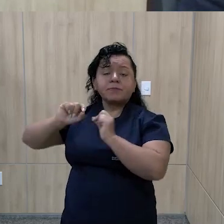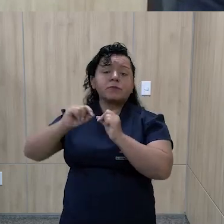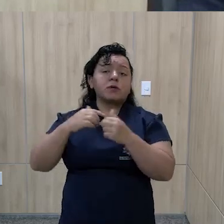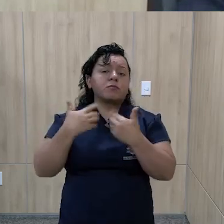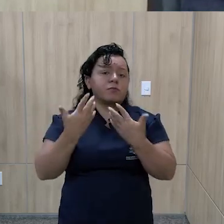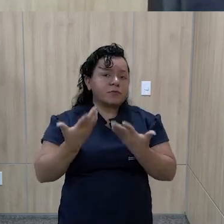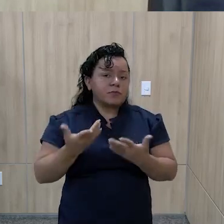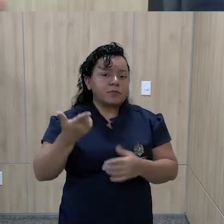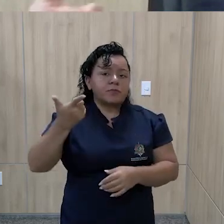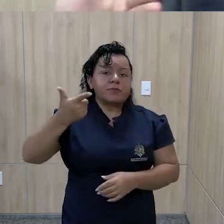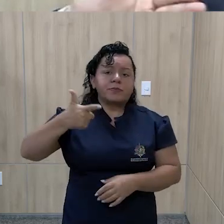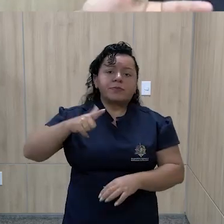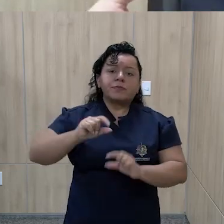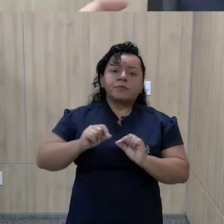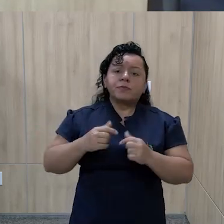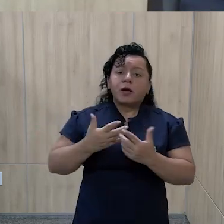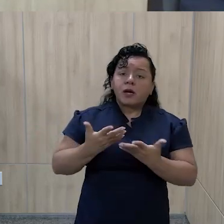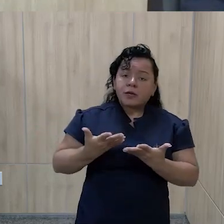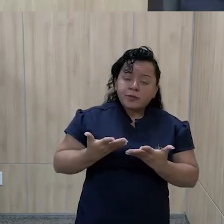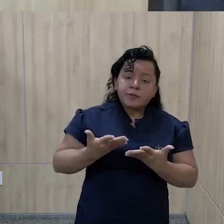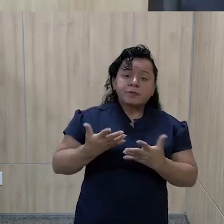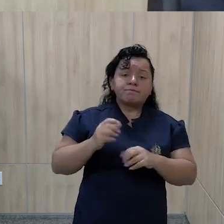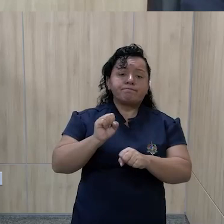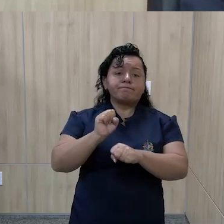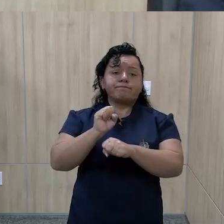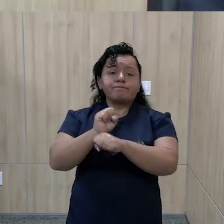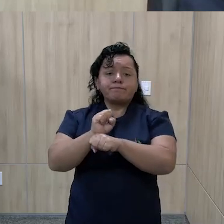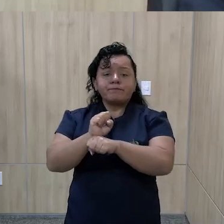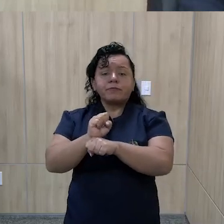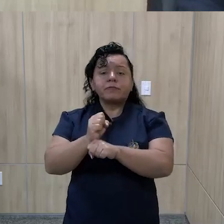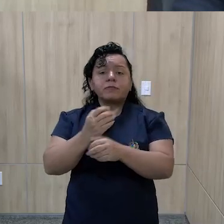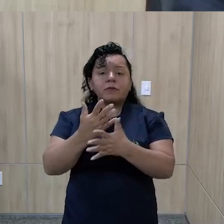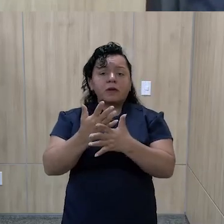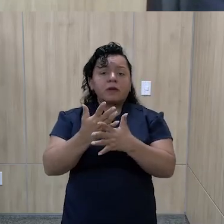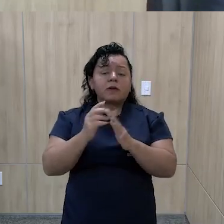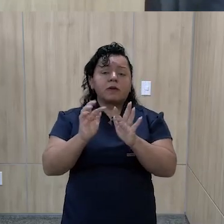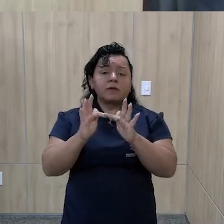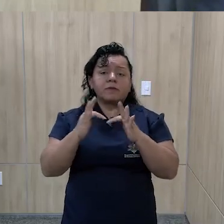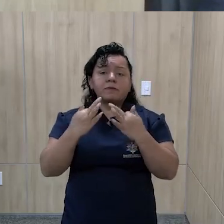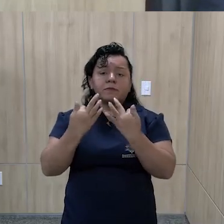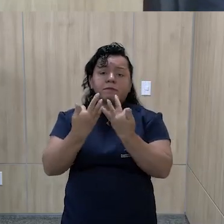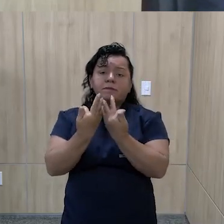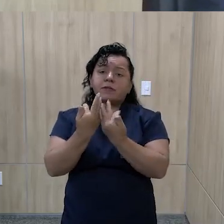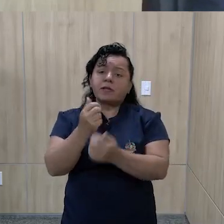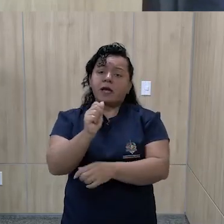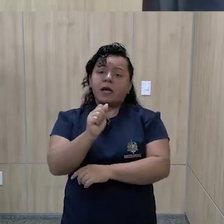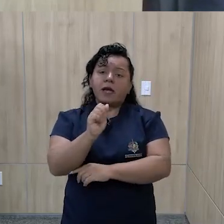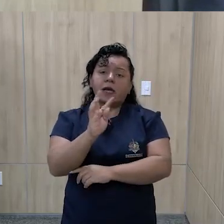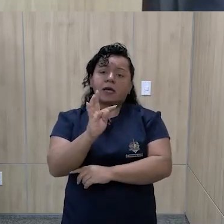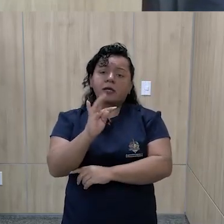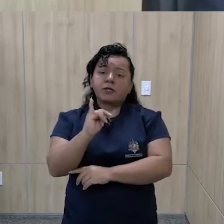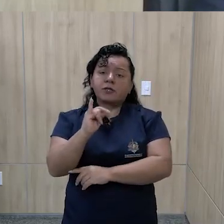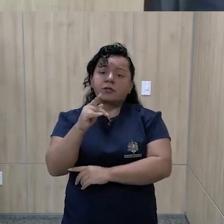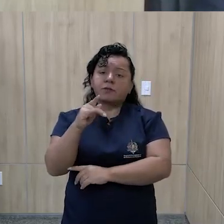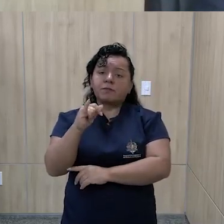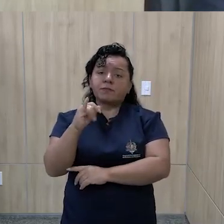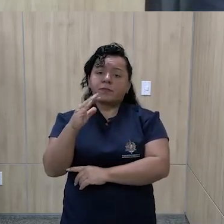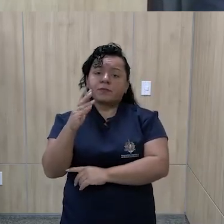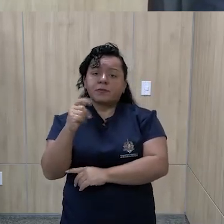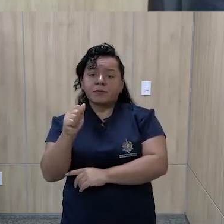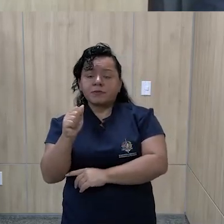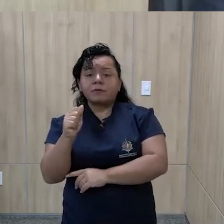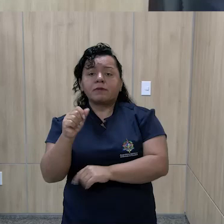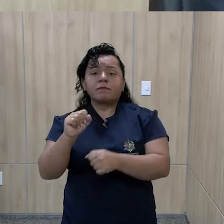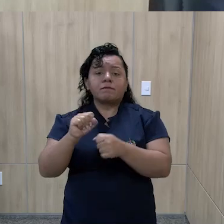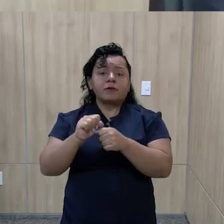não vamos incorrer naquele erro de gerar uma expectativa aqui para as famílias atípicas de fazer uma Norma